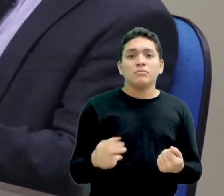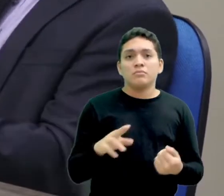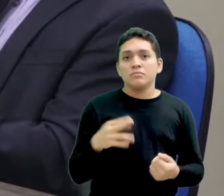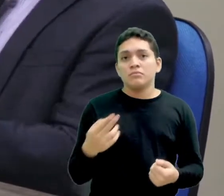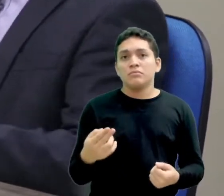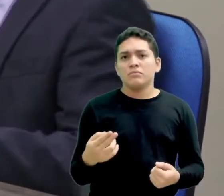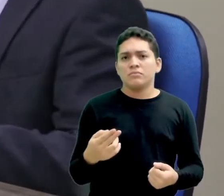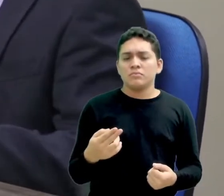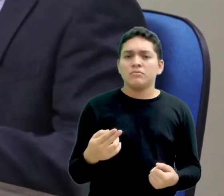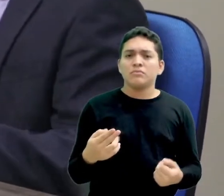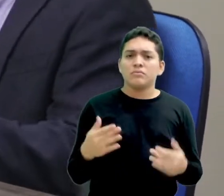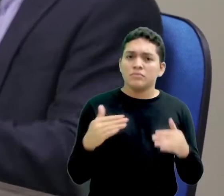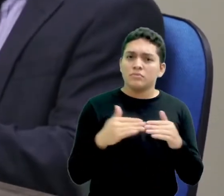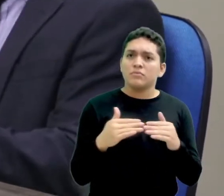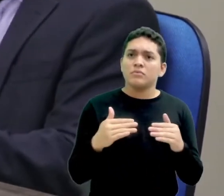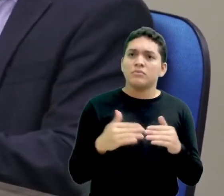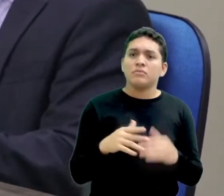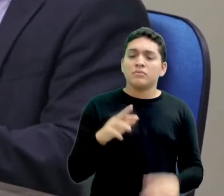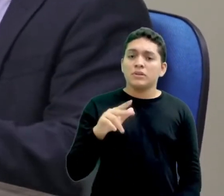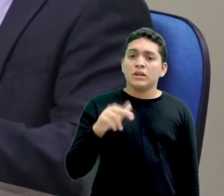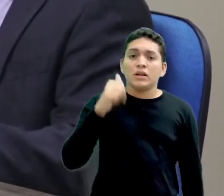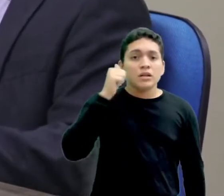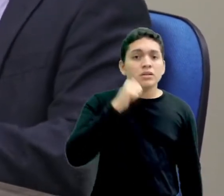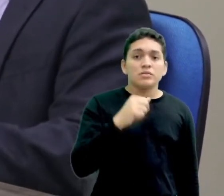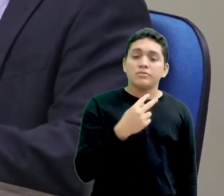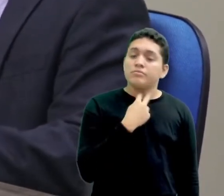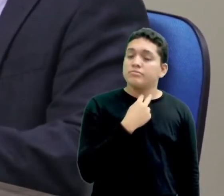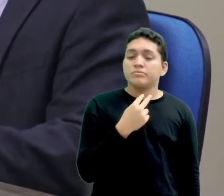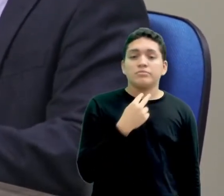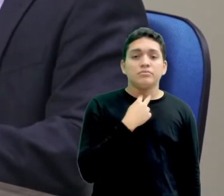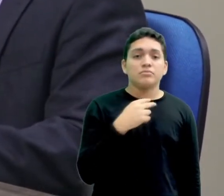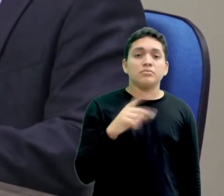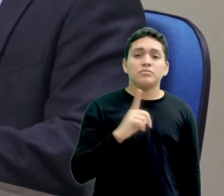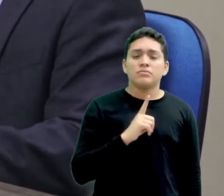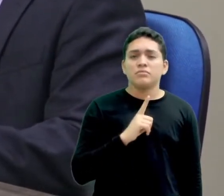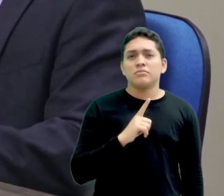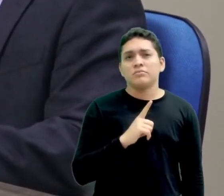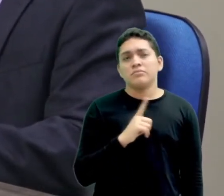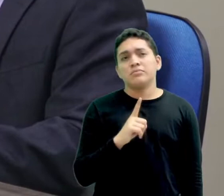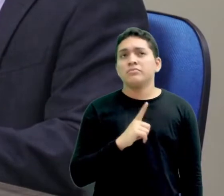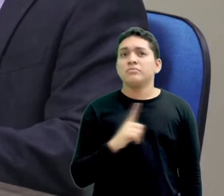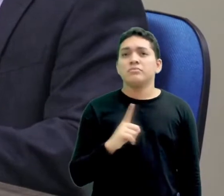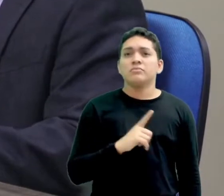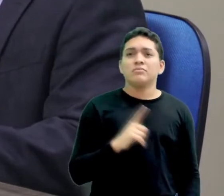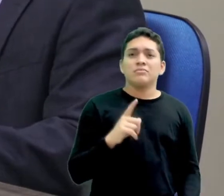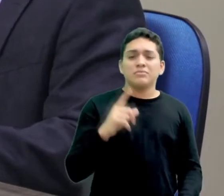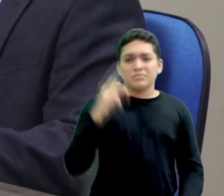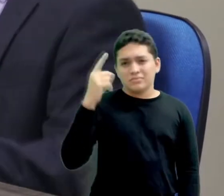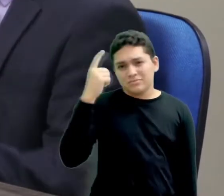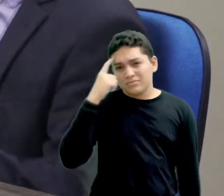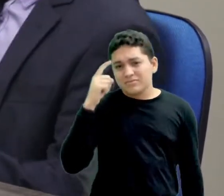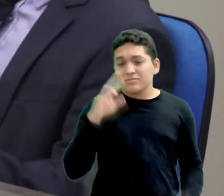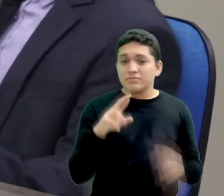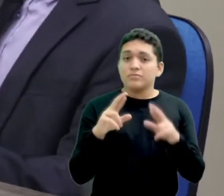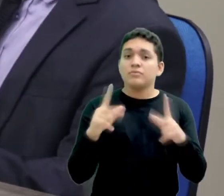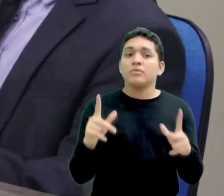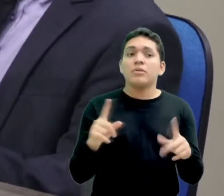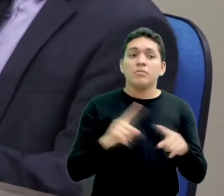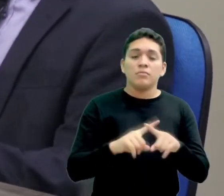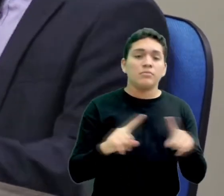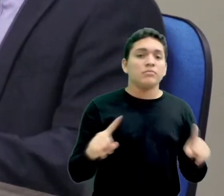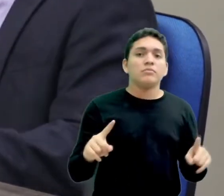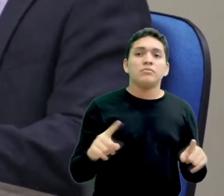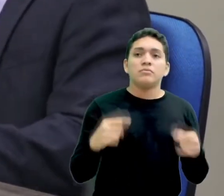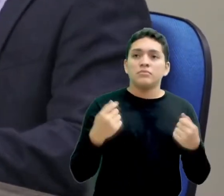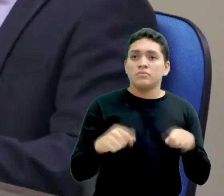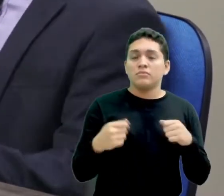estavam brigadas as irmãs, não pode ter desavença, nós podemos ter diferentes ideias, eu não preciso necessariamente